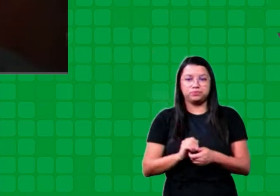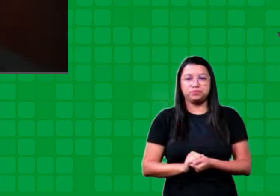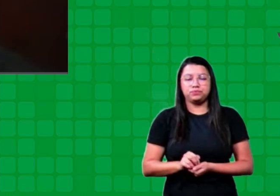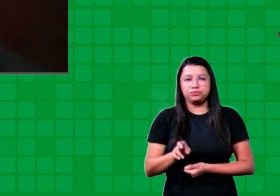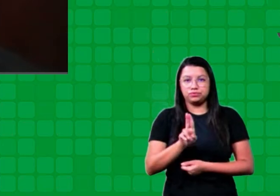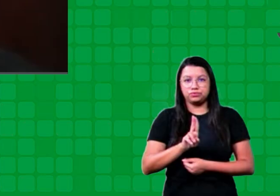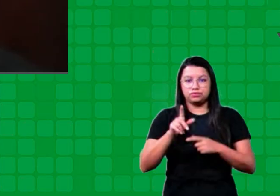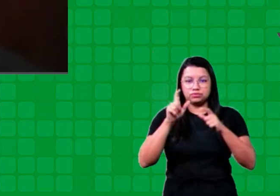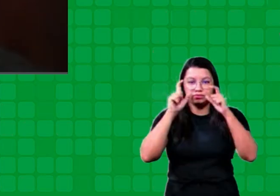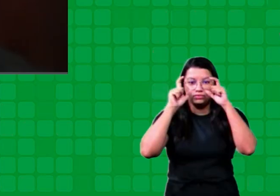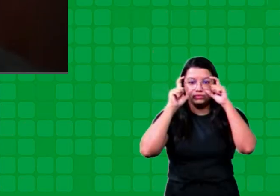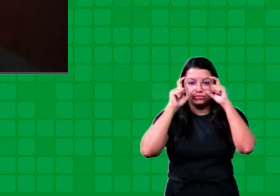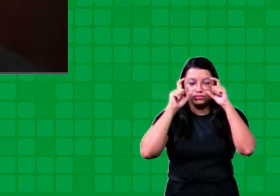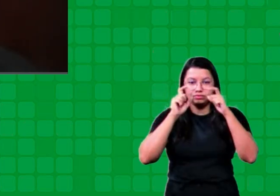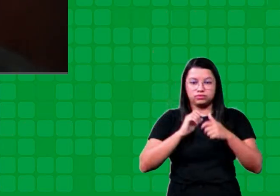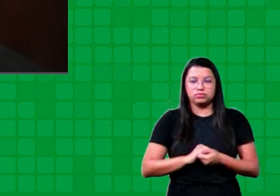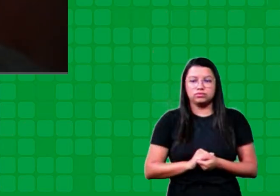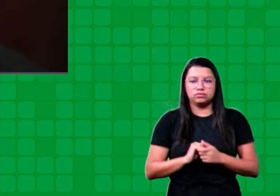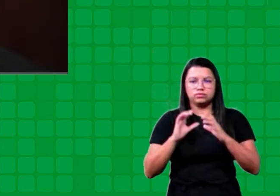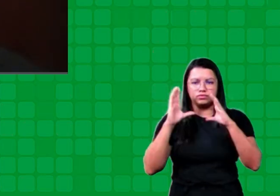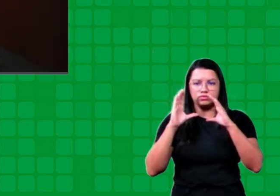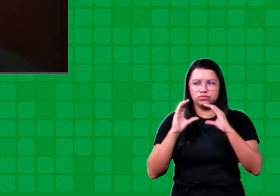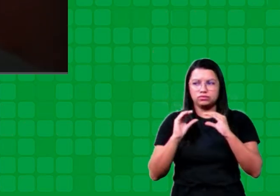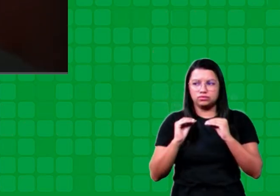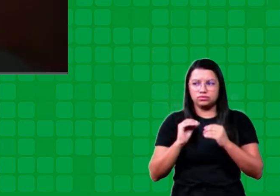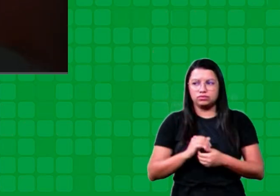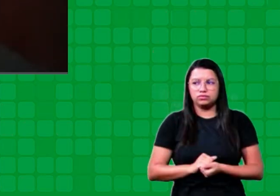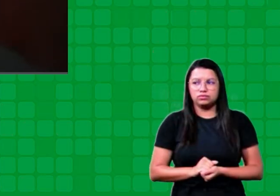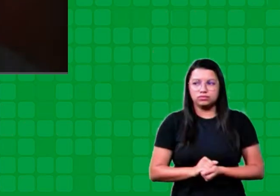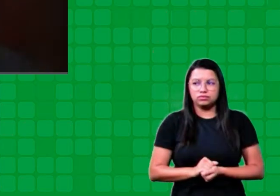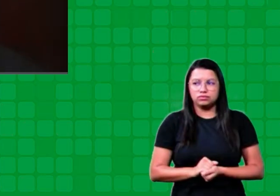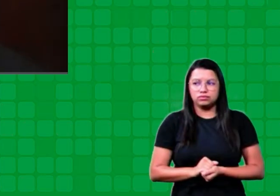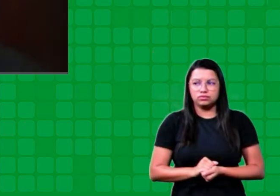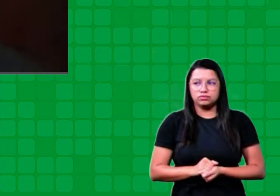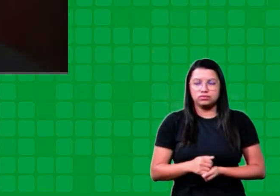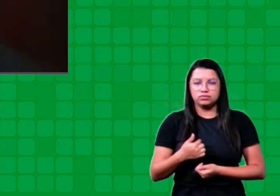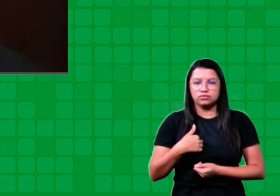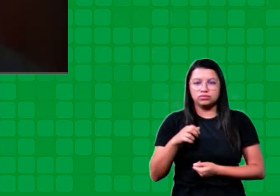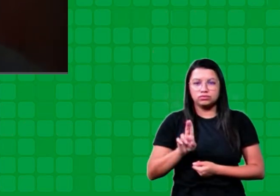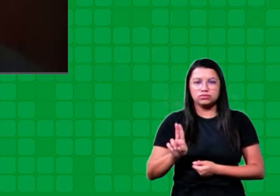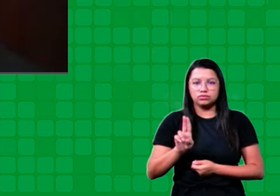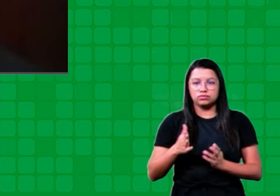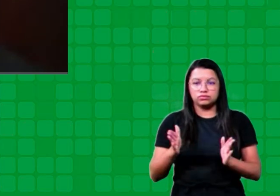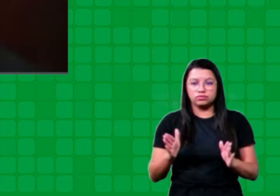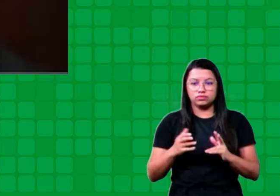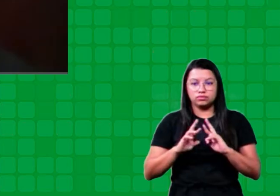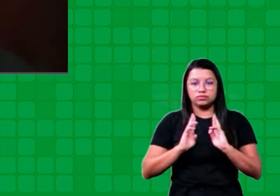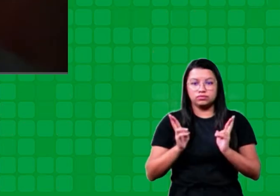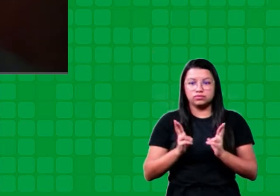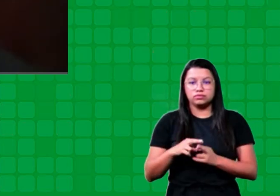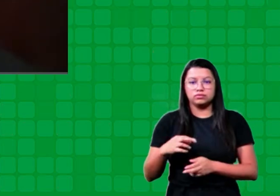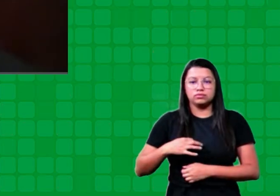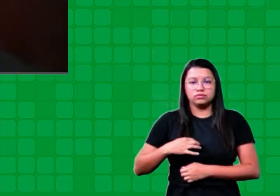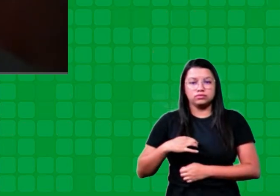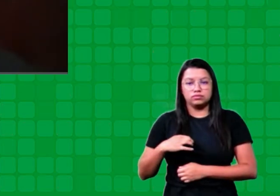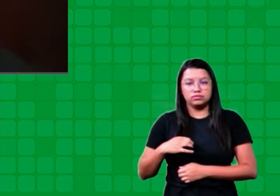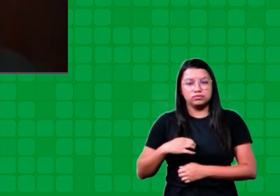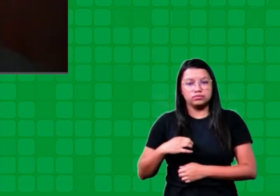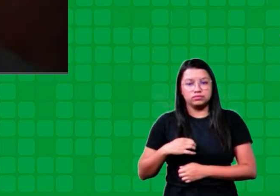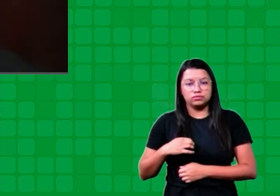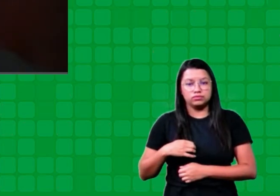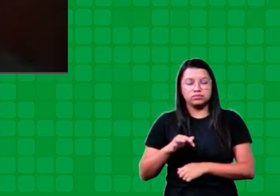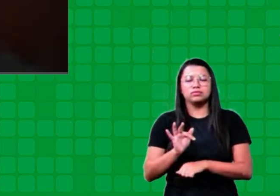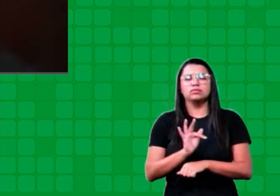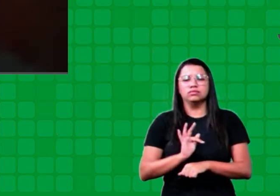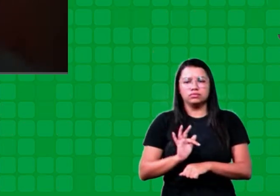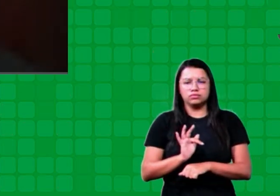de armação escura, estou usando nessa reunião aqui uma camisa social preta,